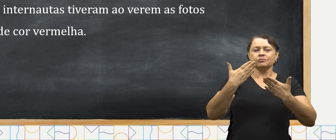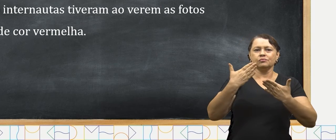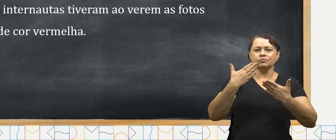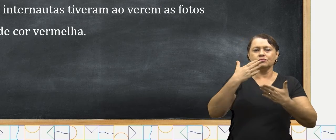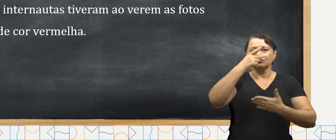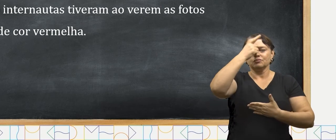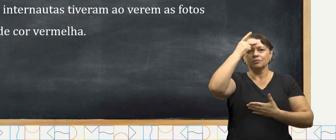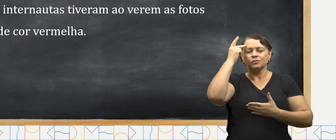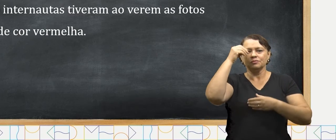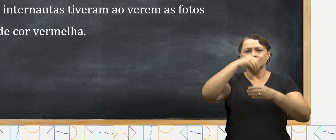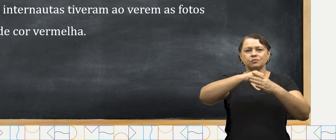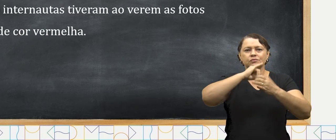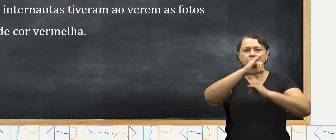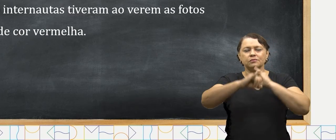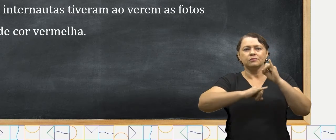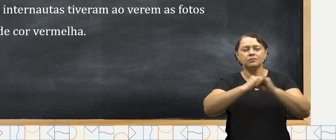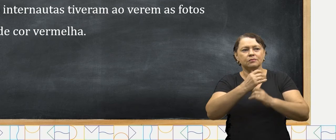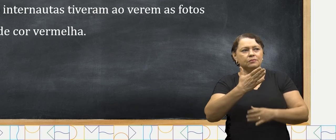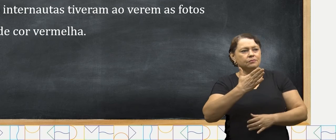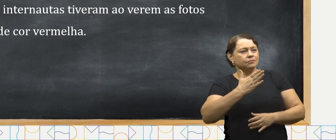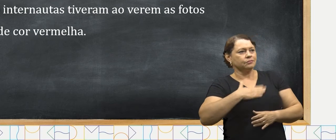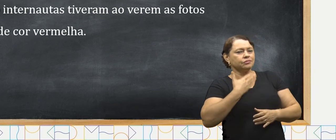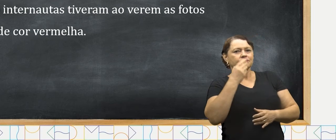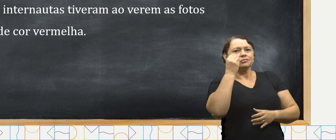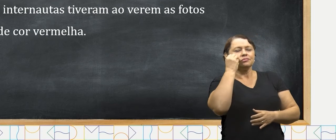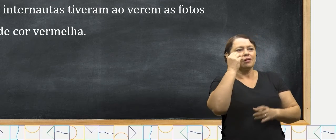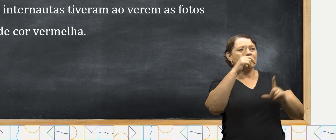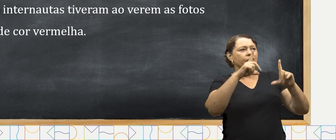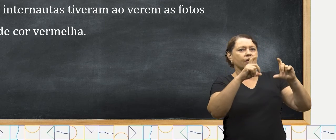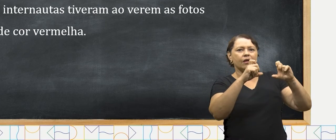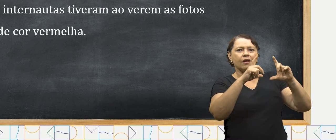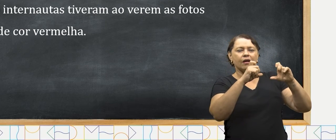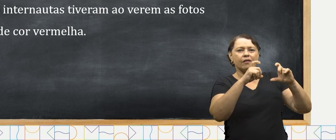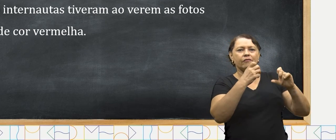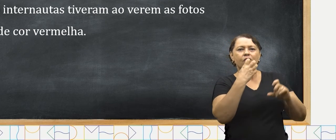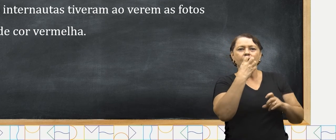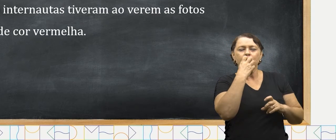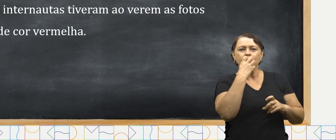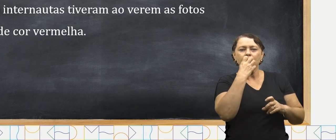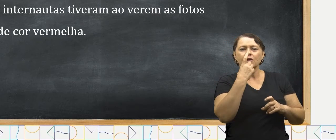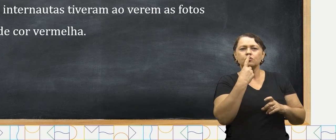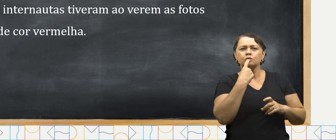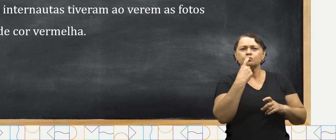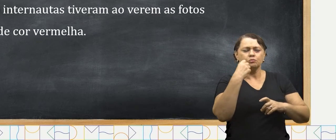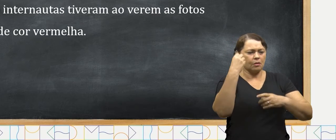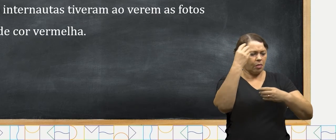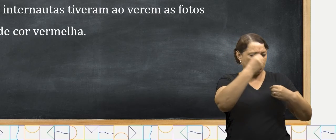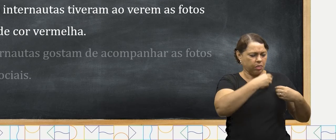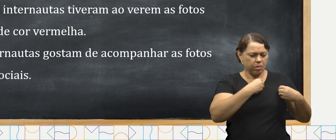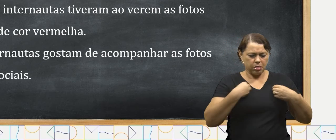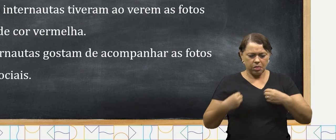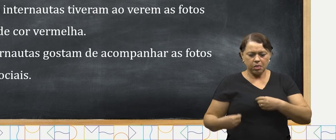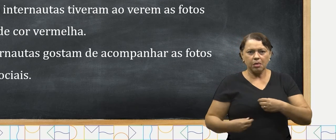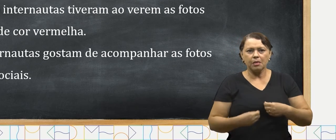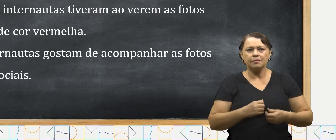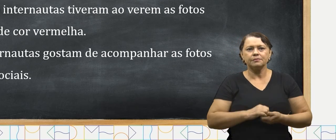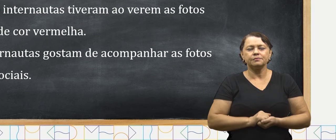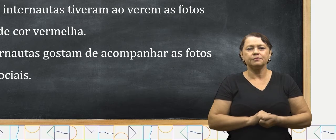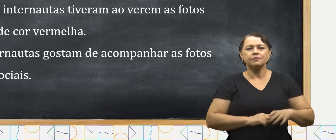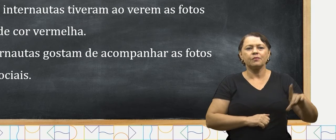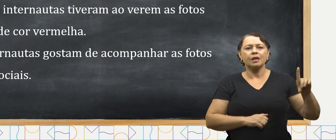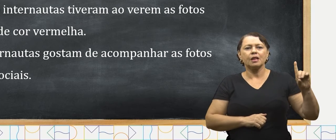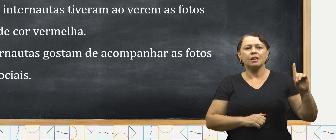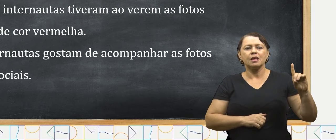os internautas tiveram ao verem as fotos do cão todo manchado de cor vermelha. Letra